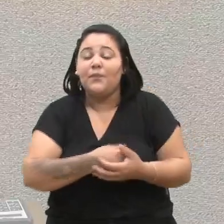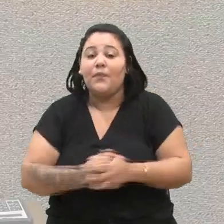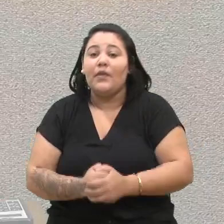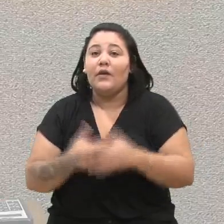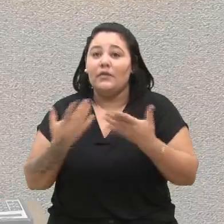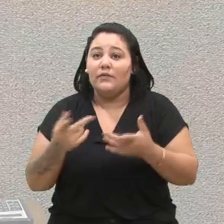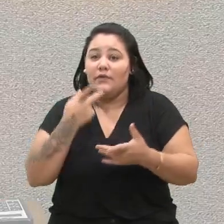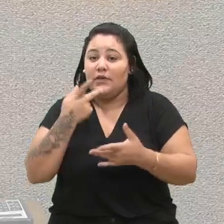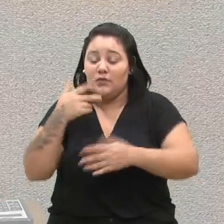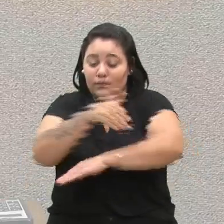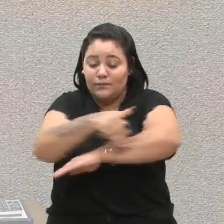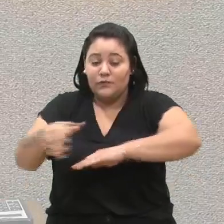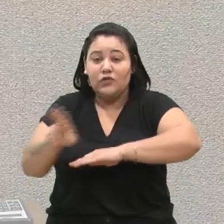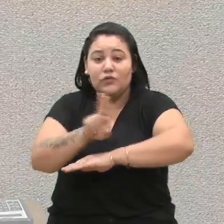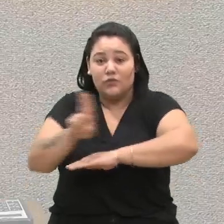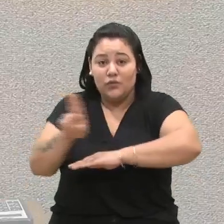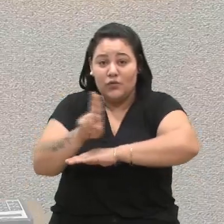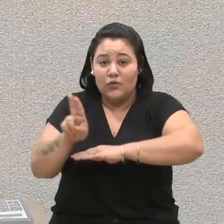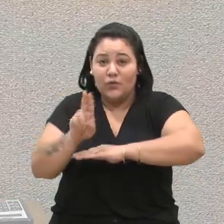rua.